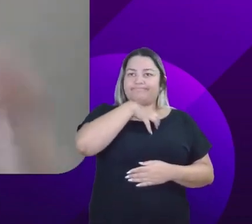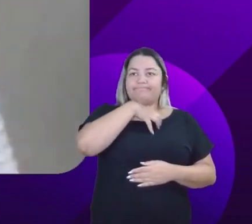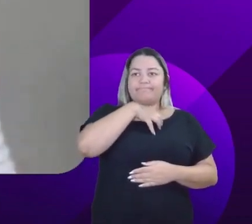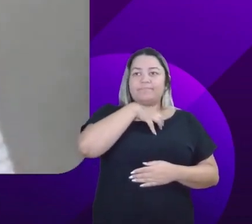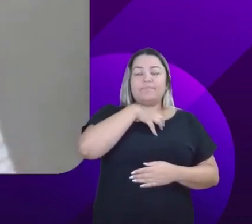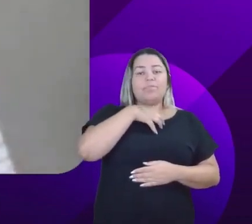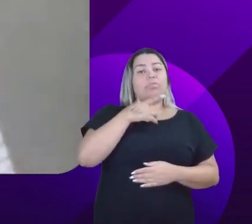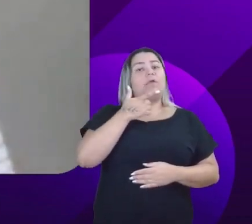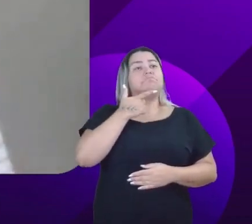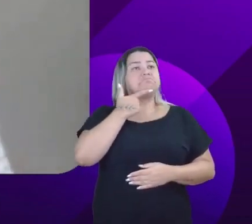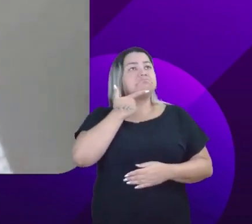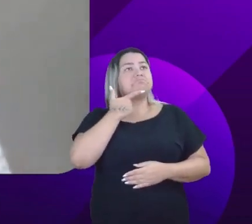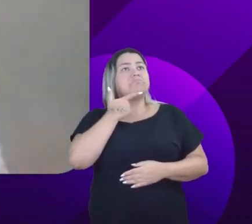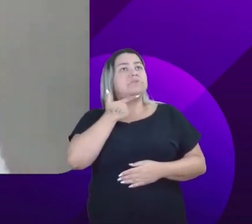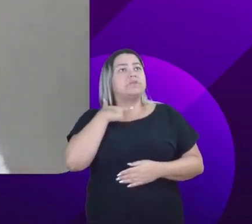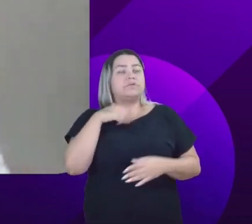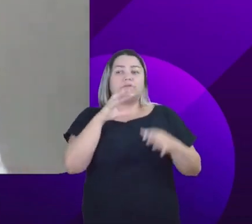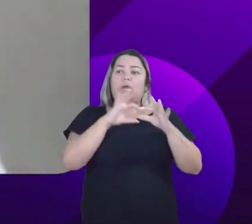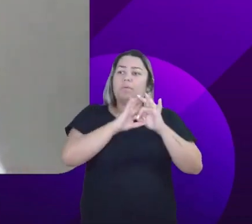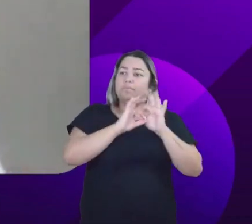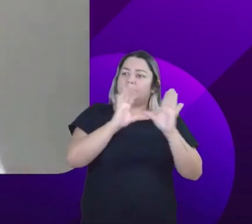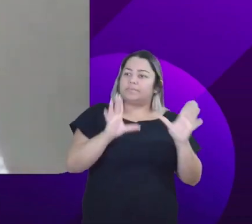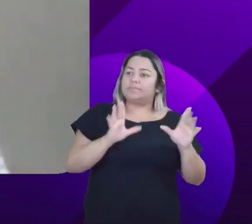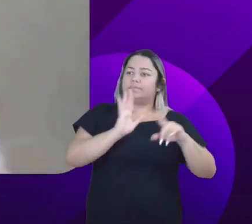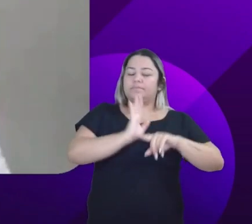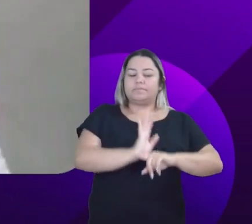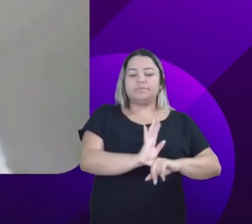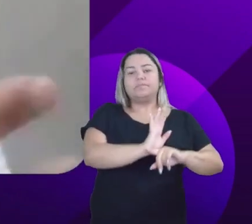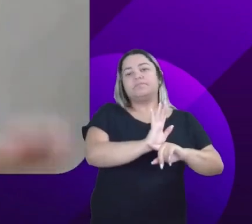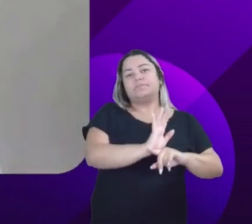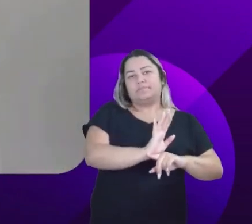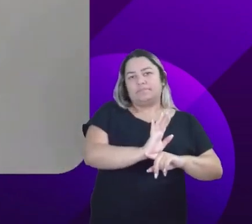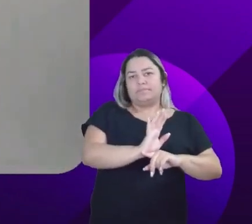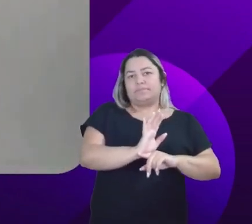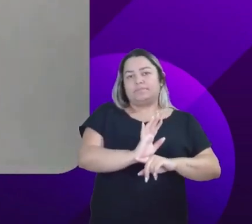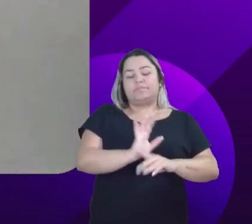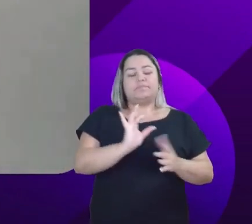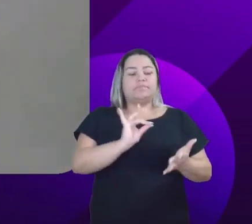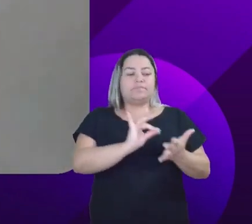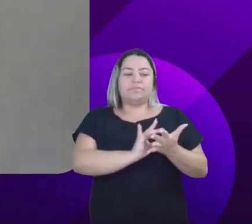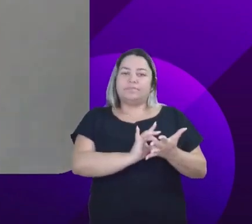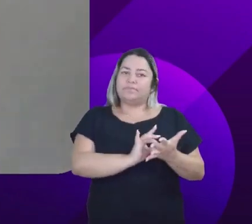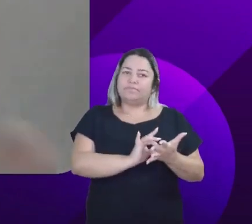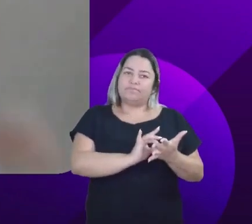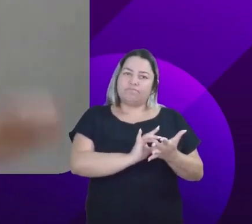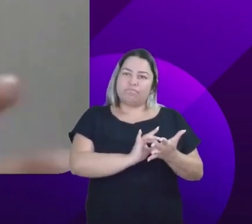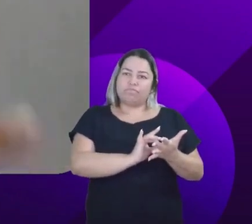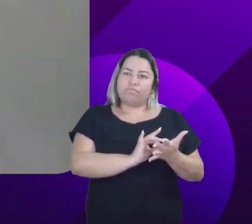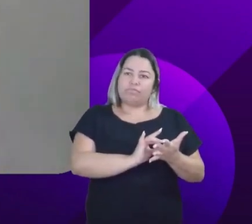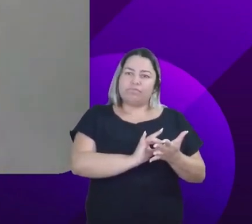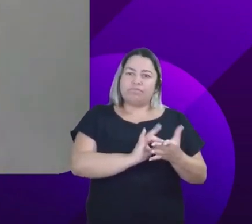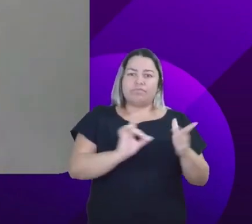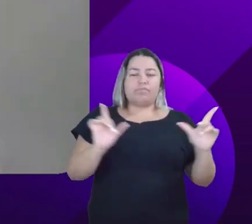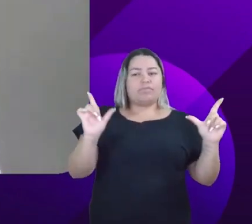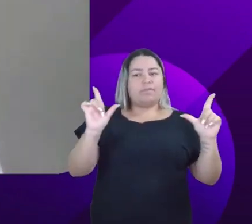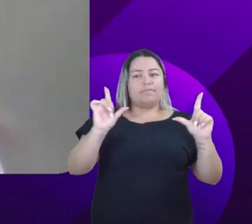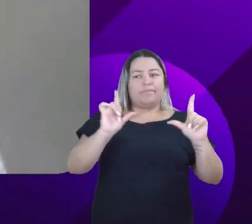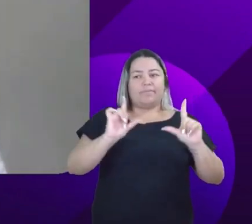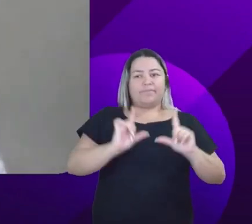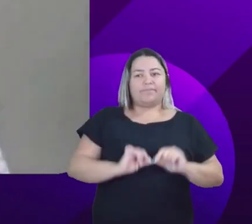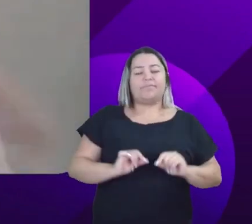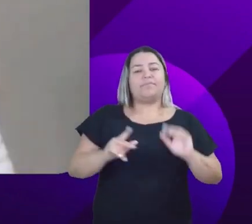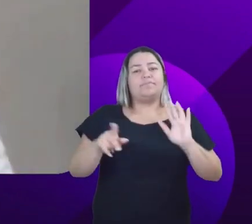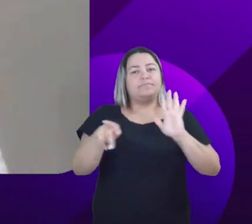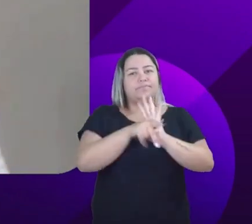à vontade, enfim, né, para contribuir, que nós possamos, de fato, minimizar, enfim,